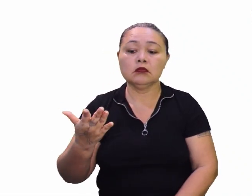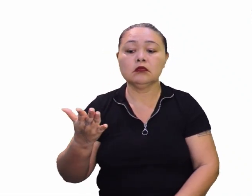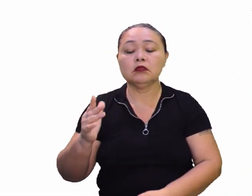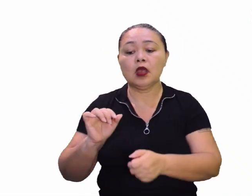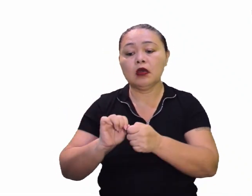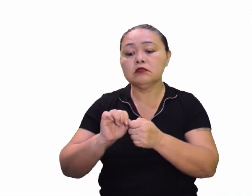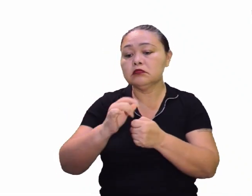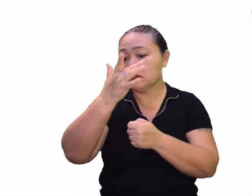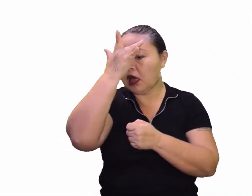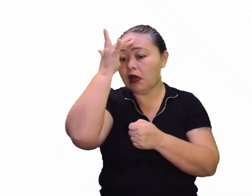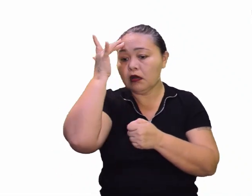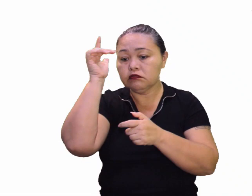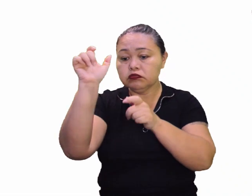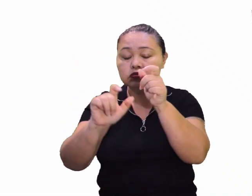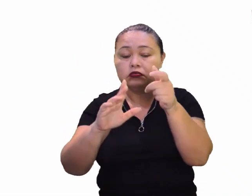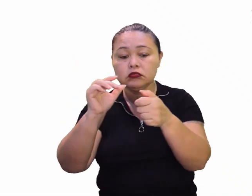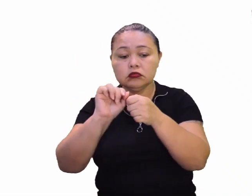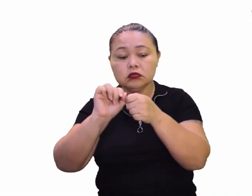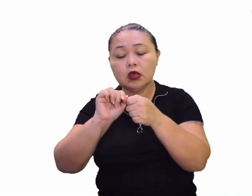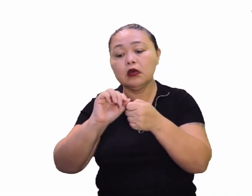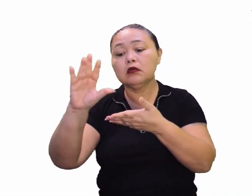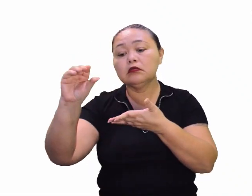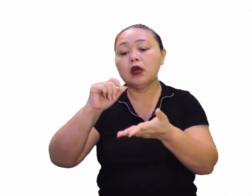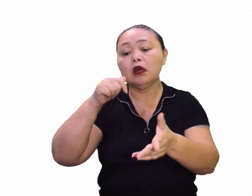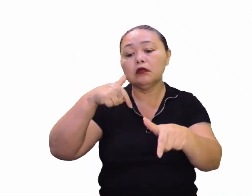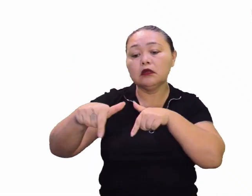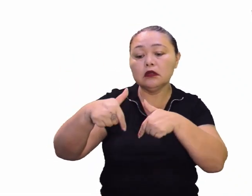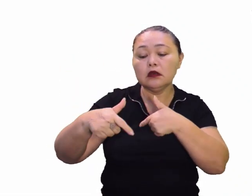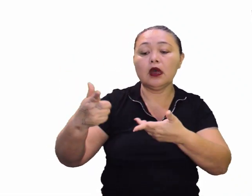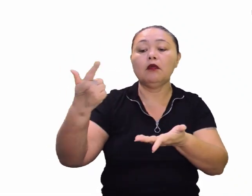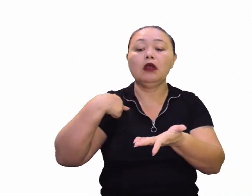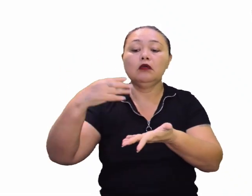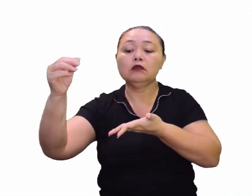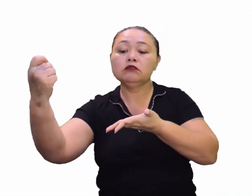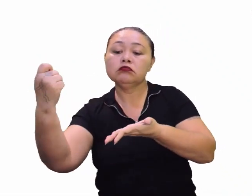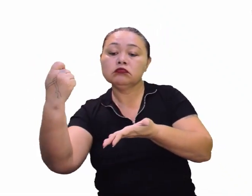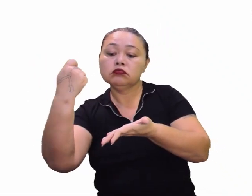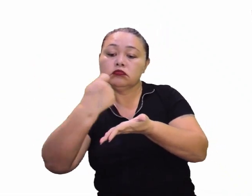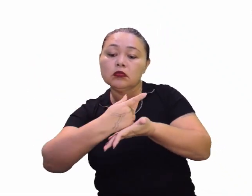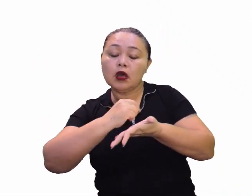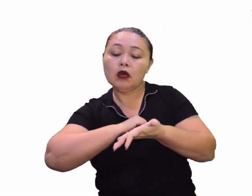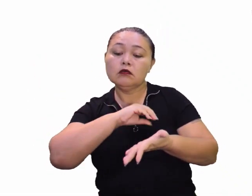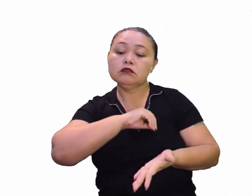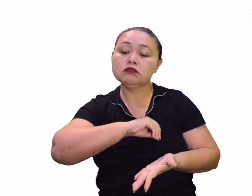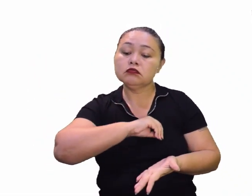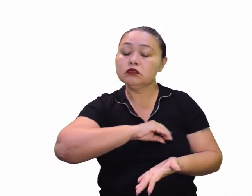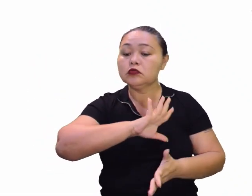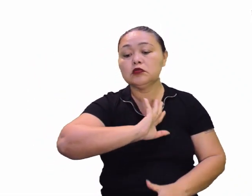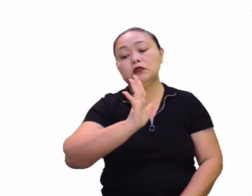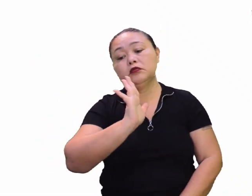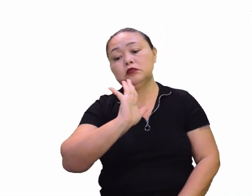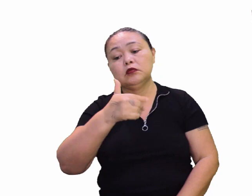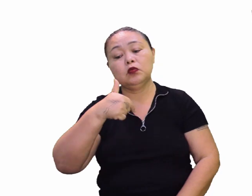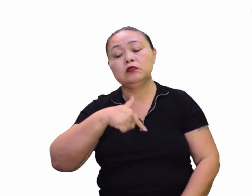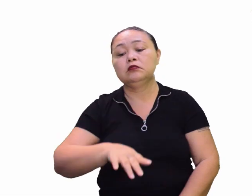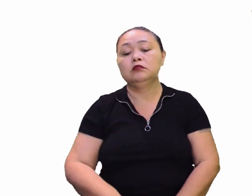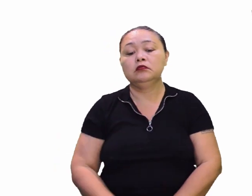por diária, ou seja, trabalhou, recebeu aquele dinheirinho naquele dia. E tchau e benção. Tchau e benção. Desse jeito